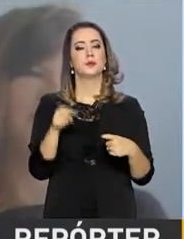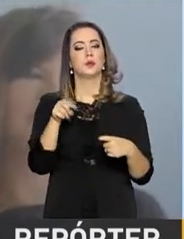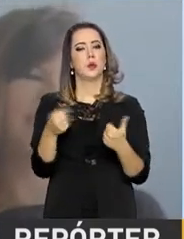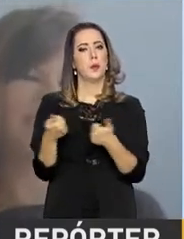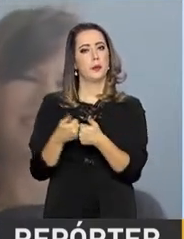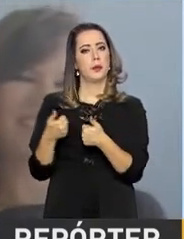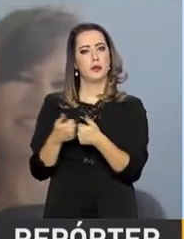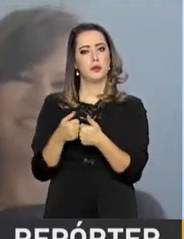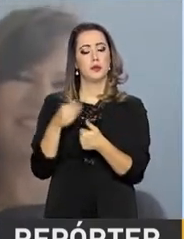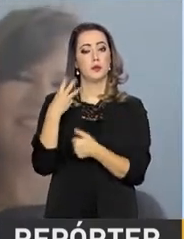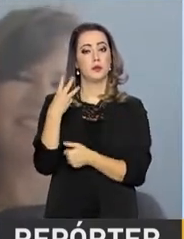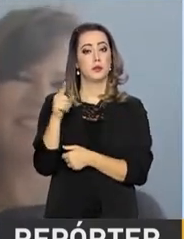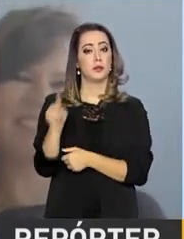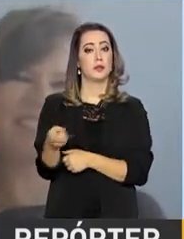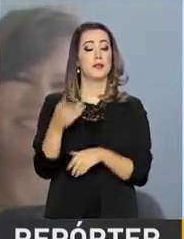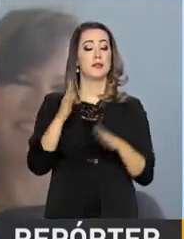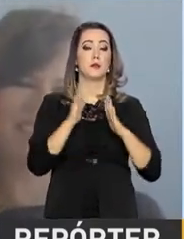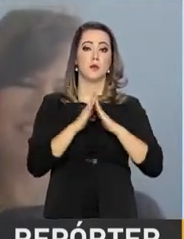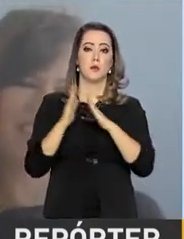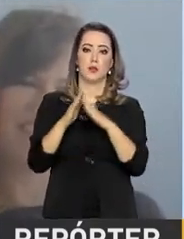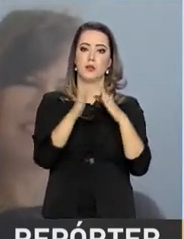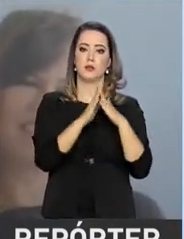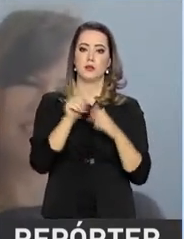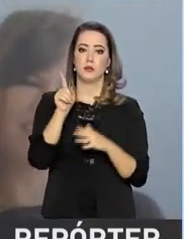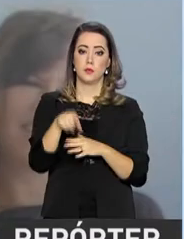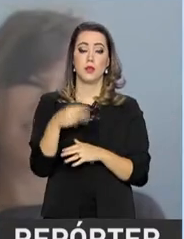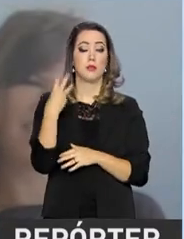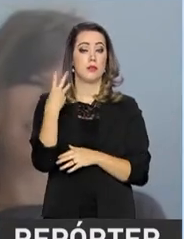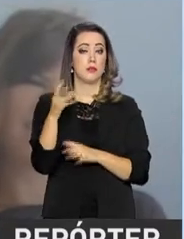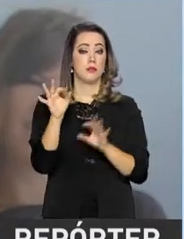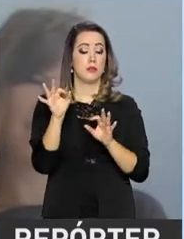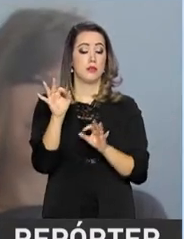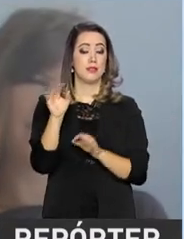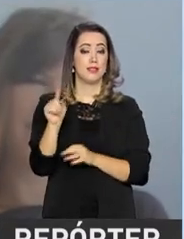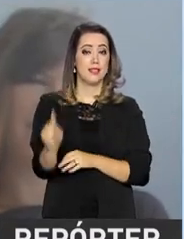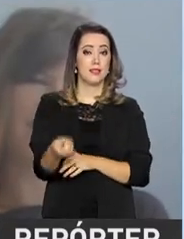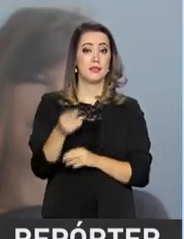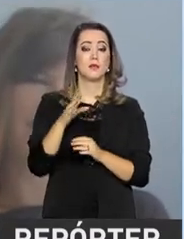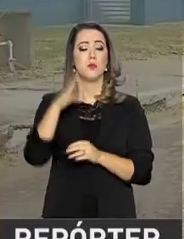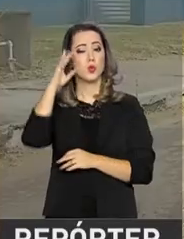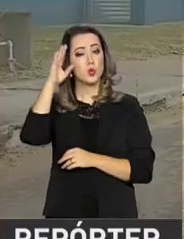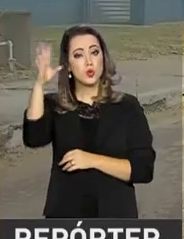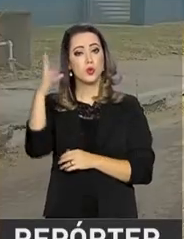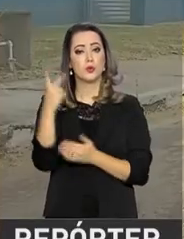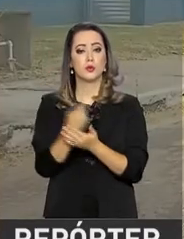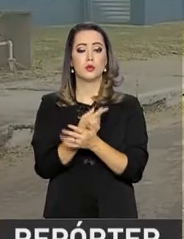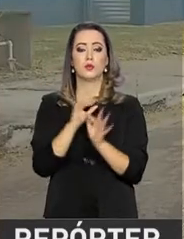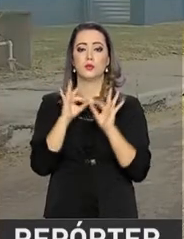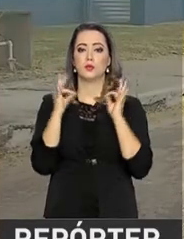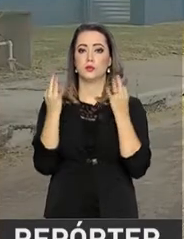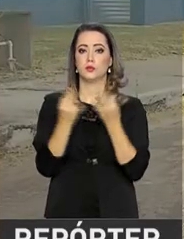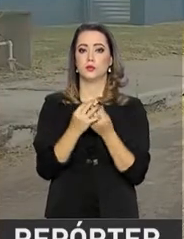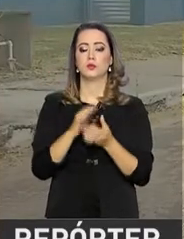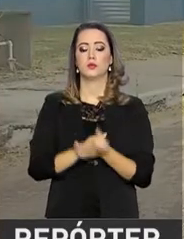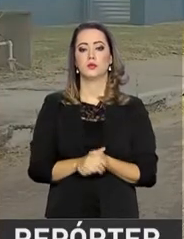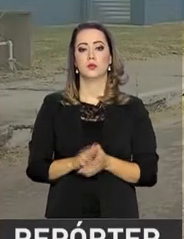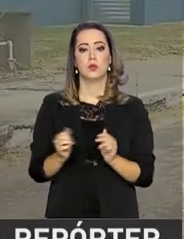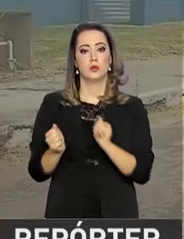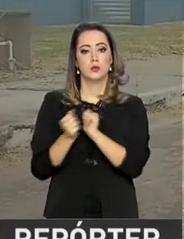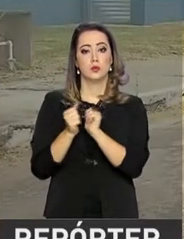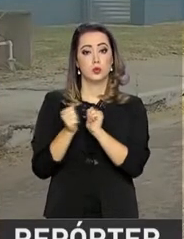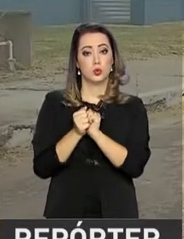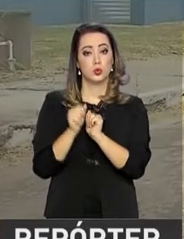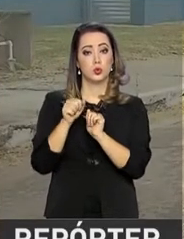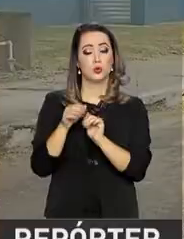próximo três mil moradias são 3 mil sonhos para essas famílias o minha casa minha vida integra o